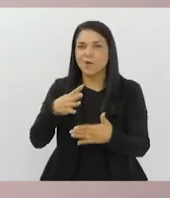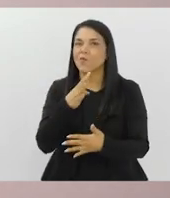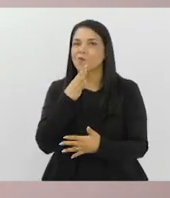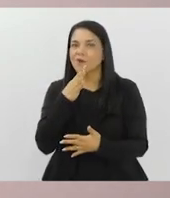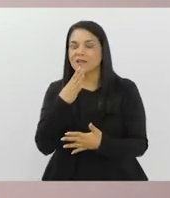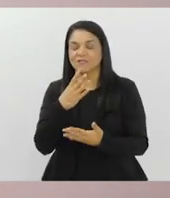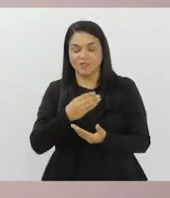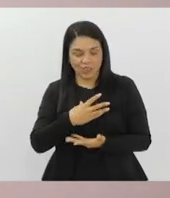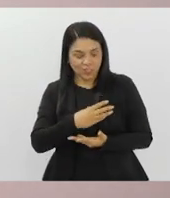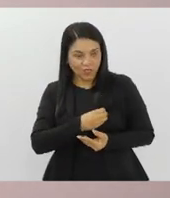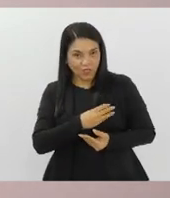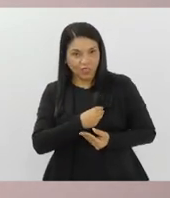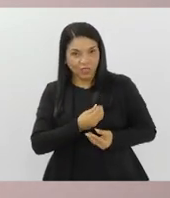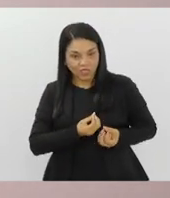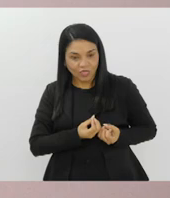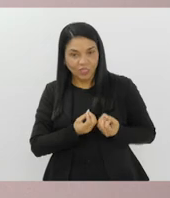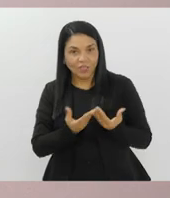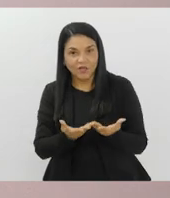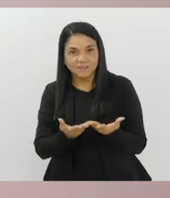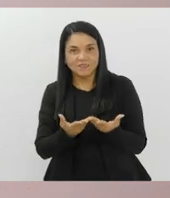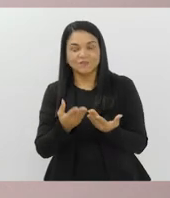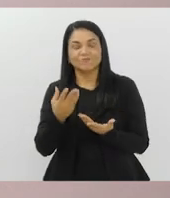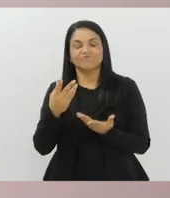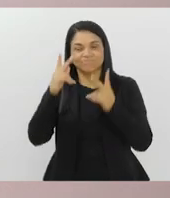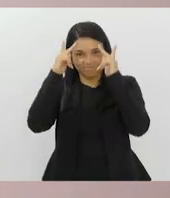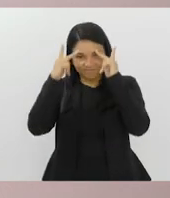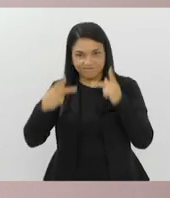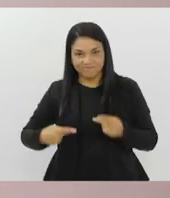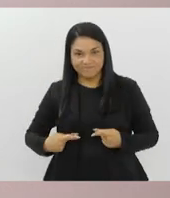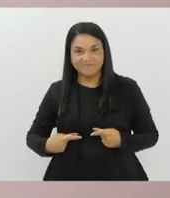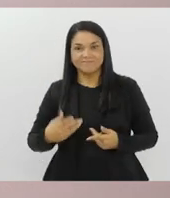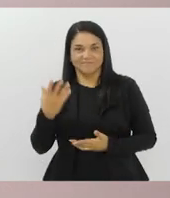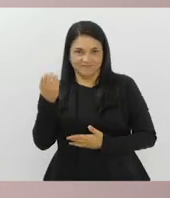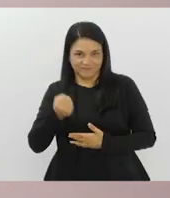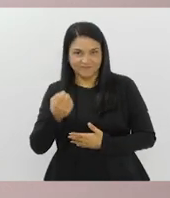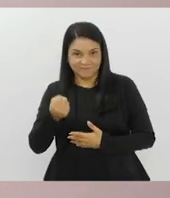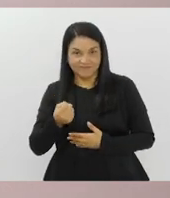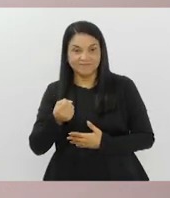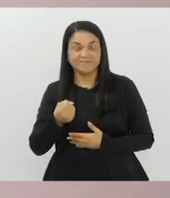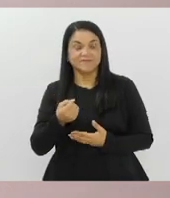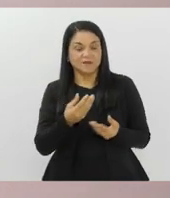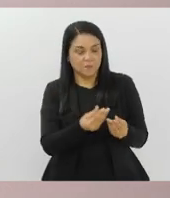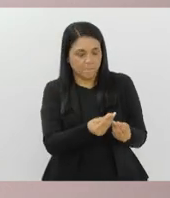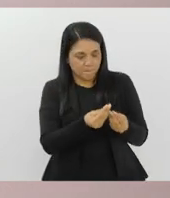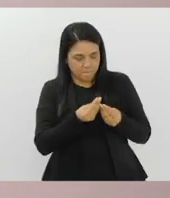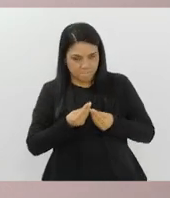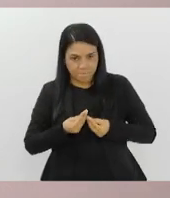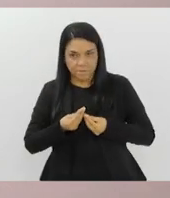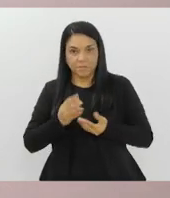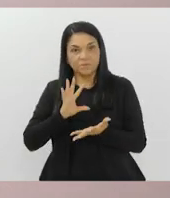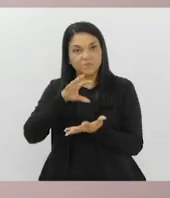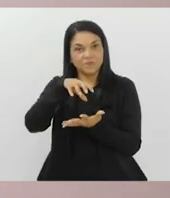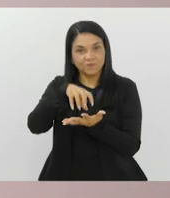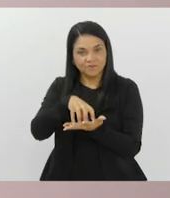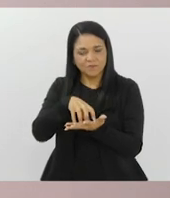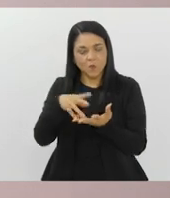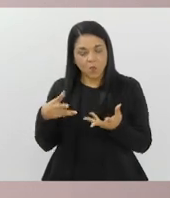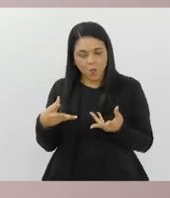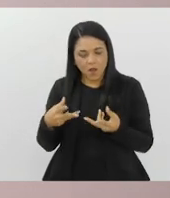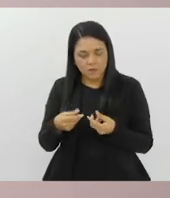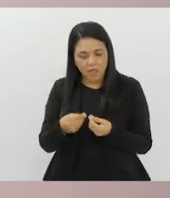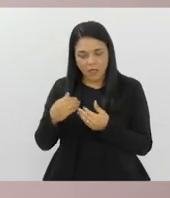doação de leite humano. E essa doação de leite humano, esse leite chega até nós, passa por um processo de controle de qualidade,